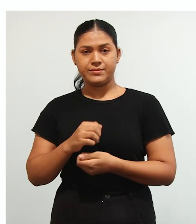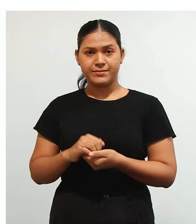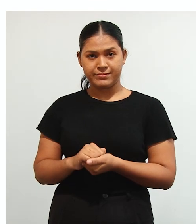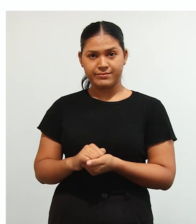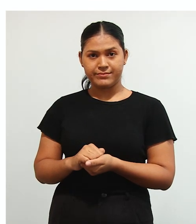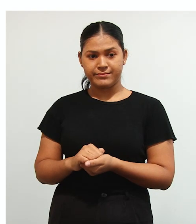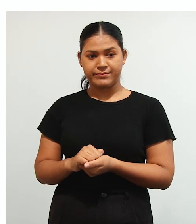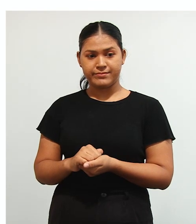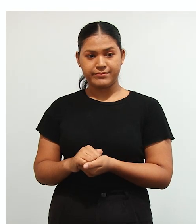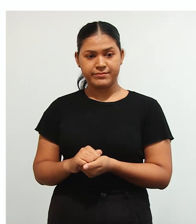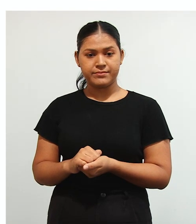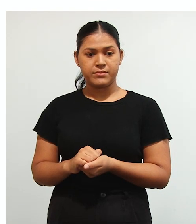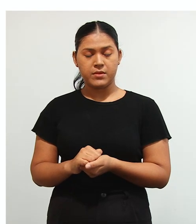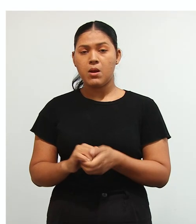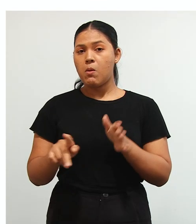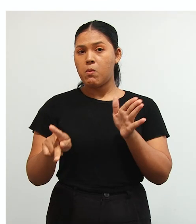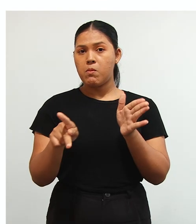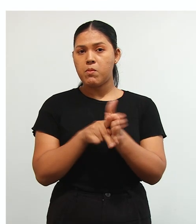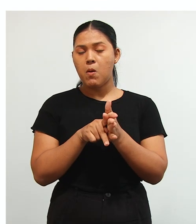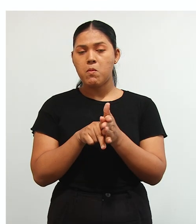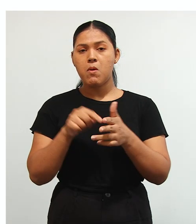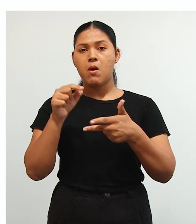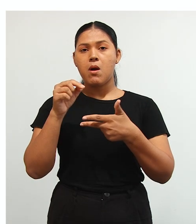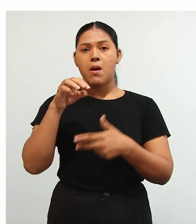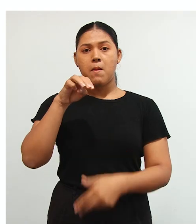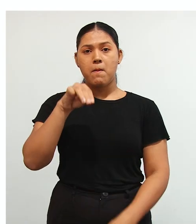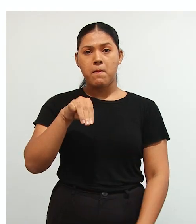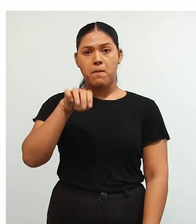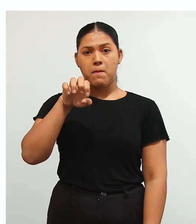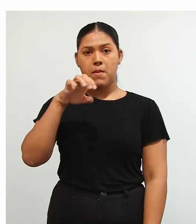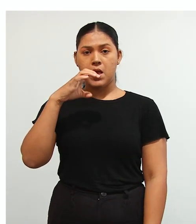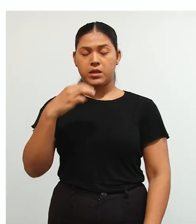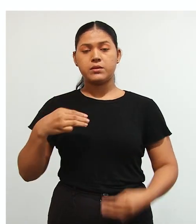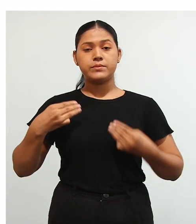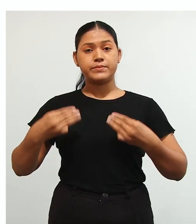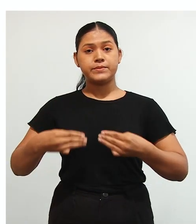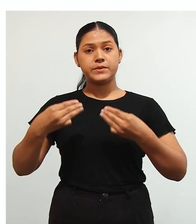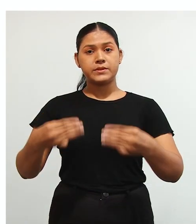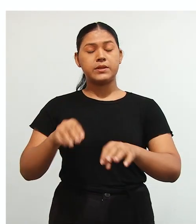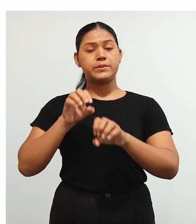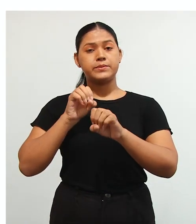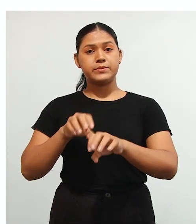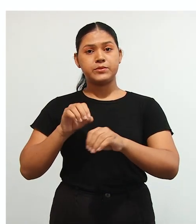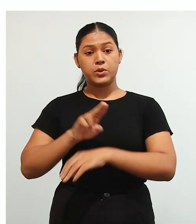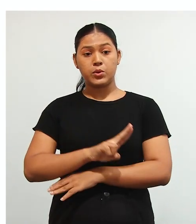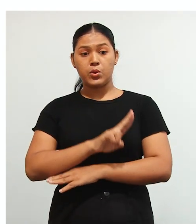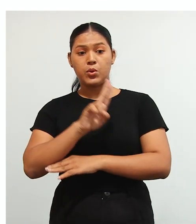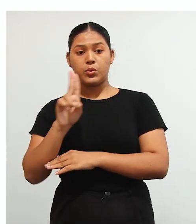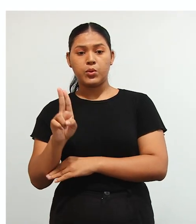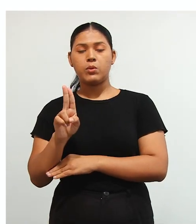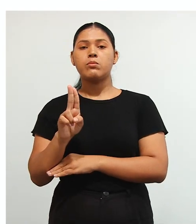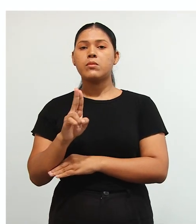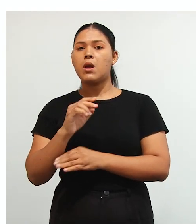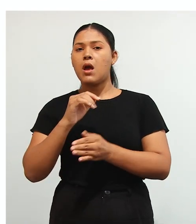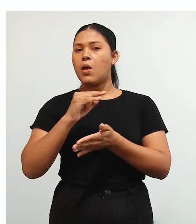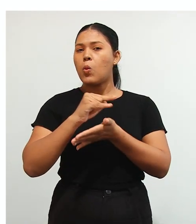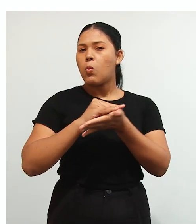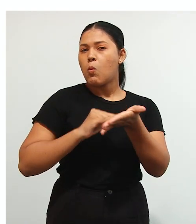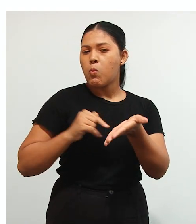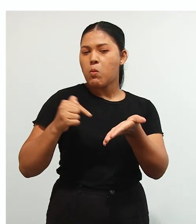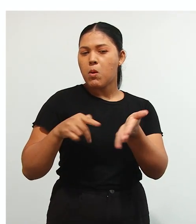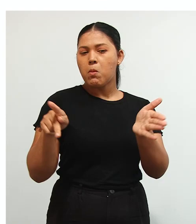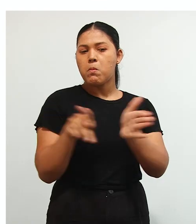slide, você tem um documento do MEC, tá certo? Chamado Contribuições para a Implementação da Lei 10.639, esse documento é